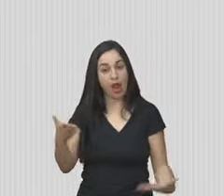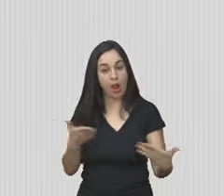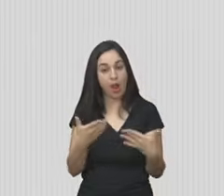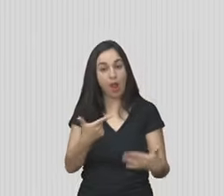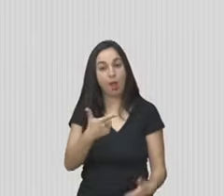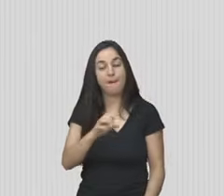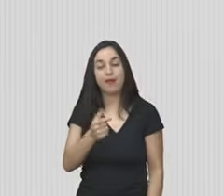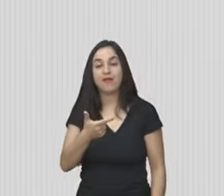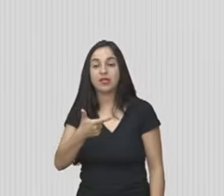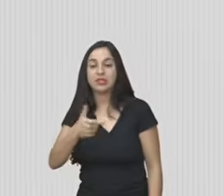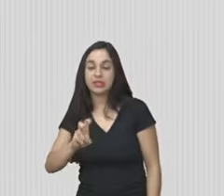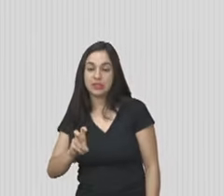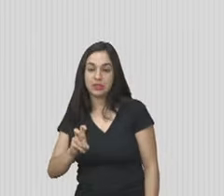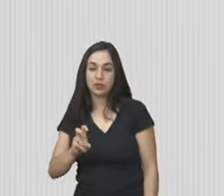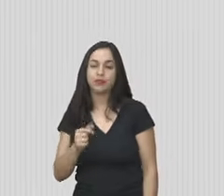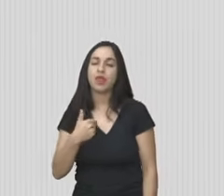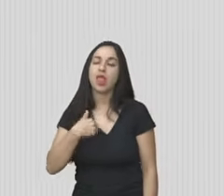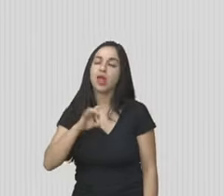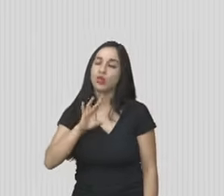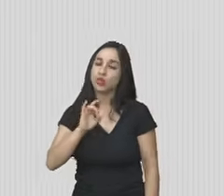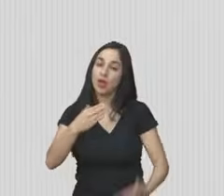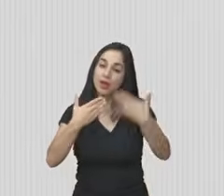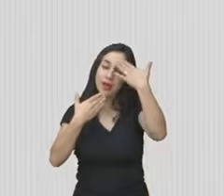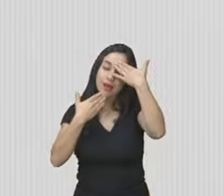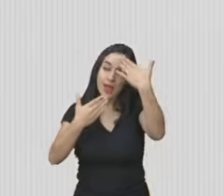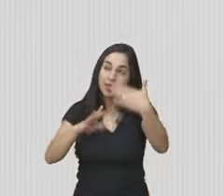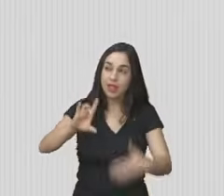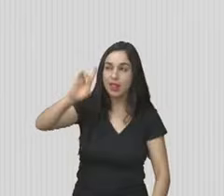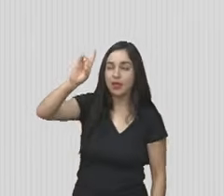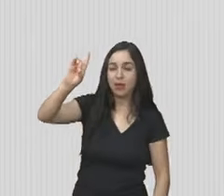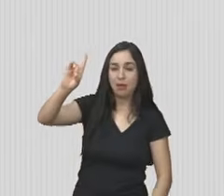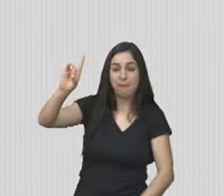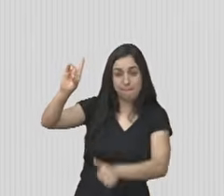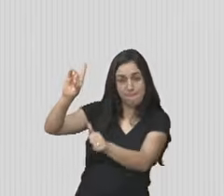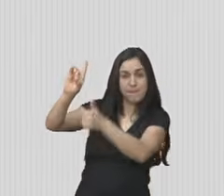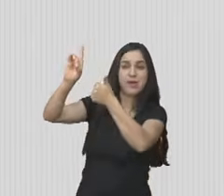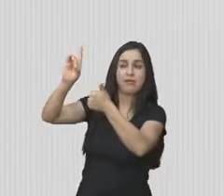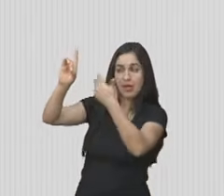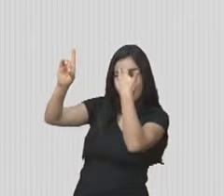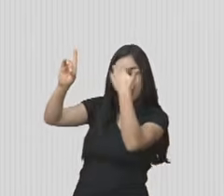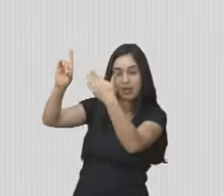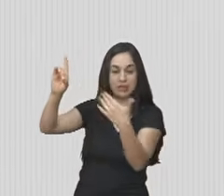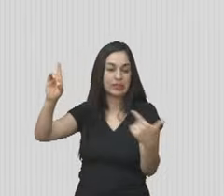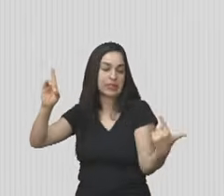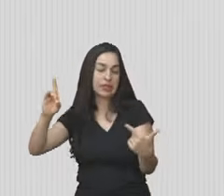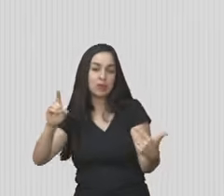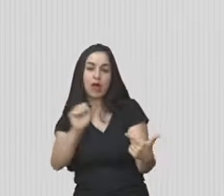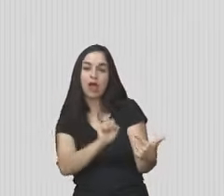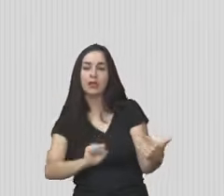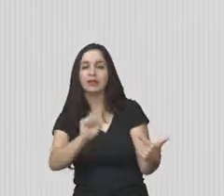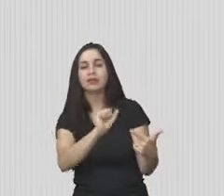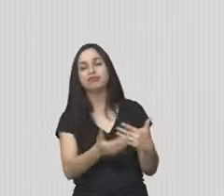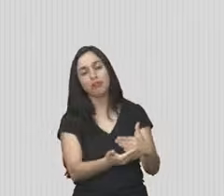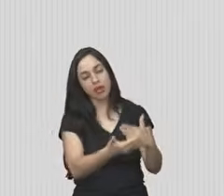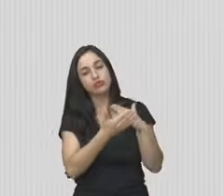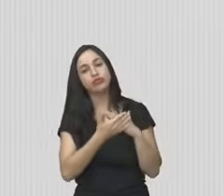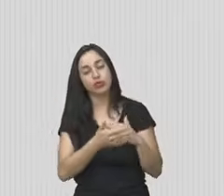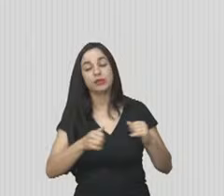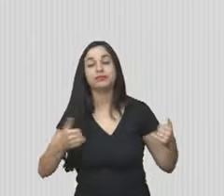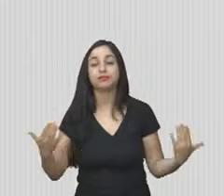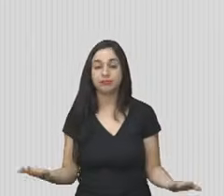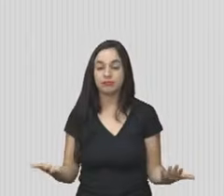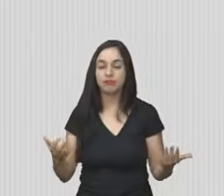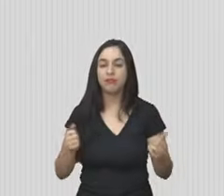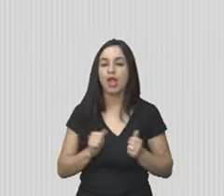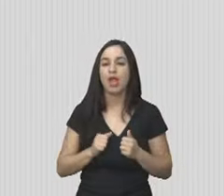2025, e só tenho a agradecer a Deus, primeiramente a Deus e depois a Remar por ter me acolhido novamente. Estou conhecendo,